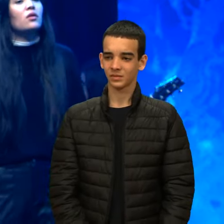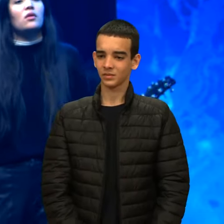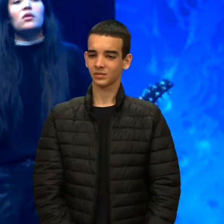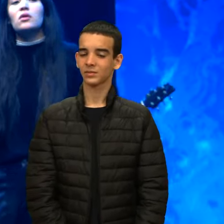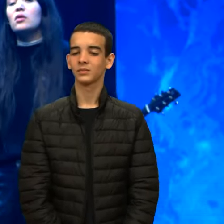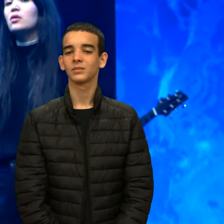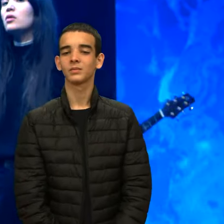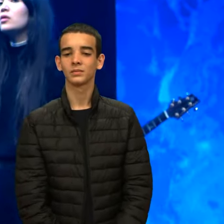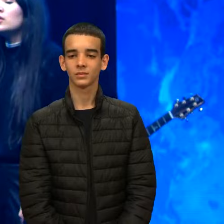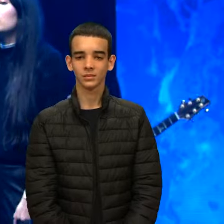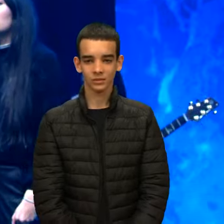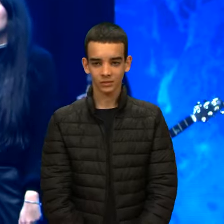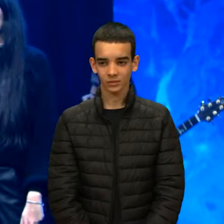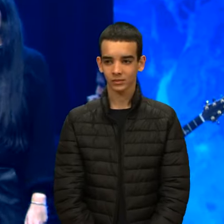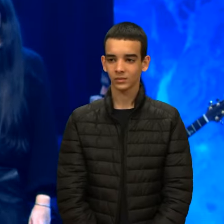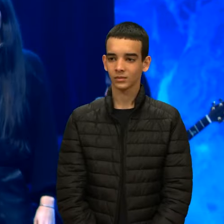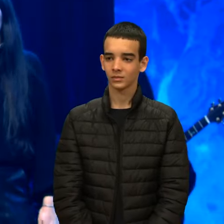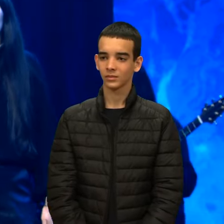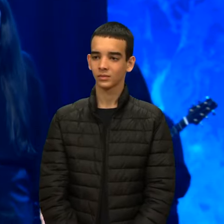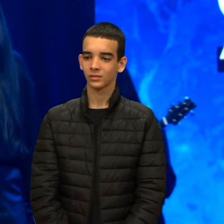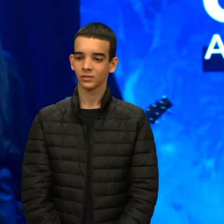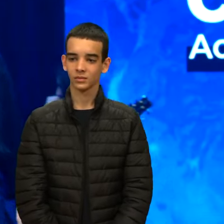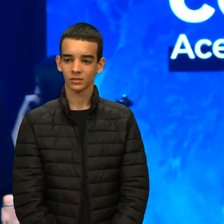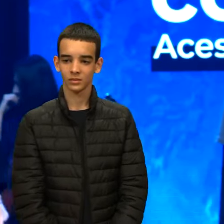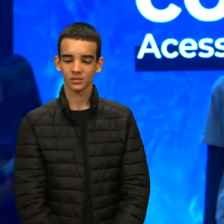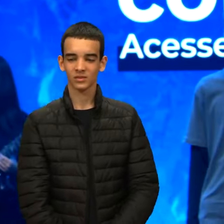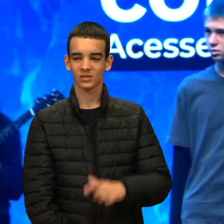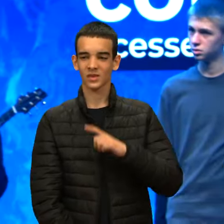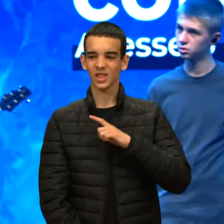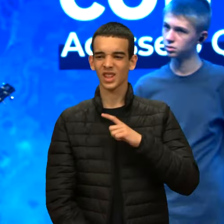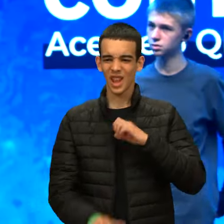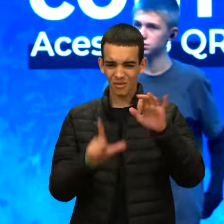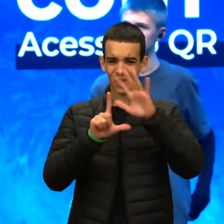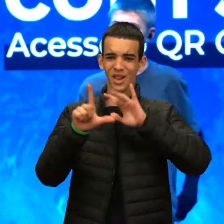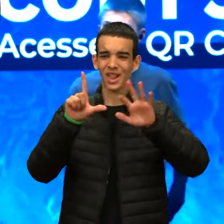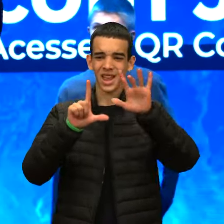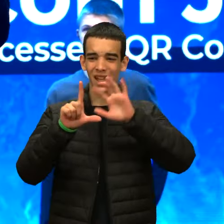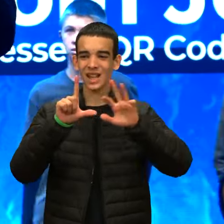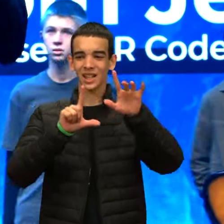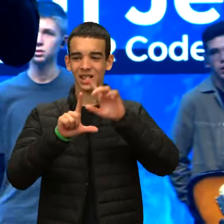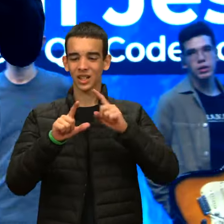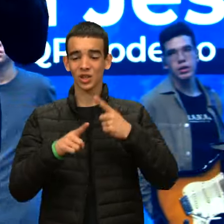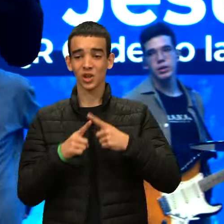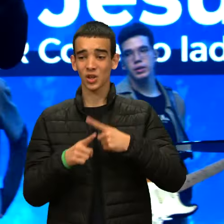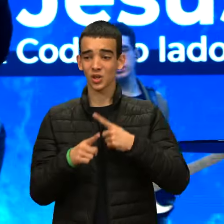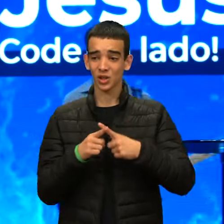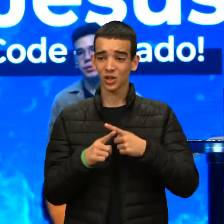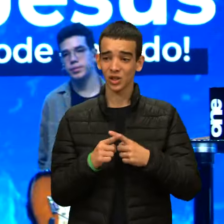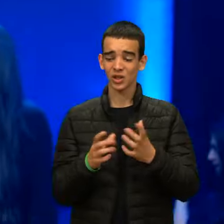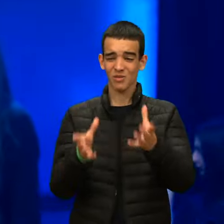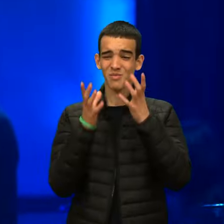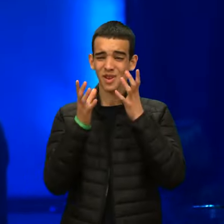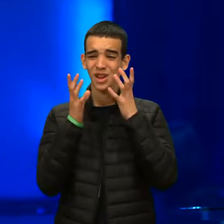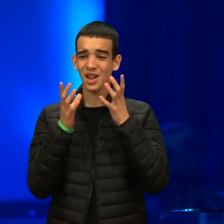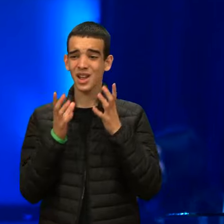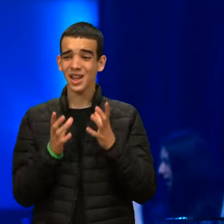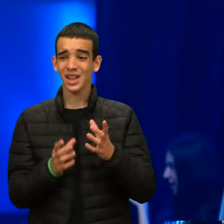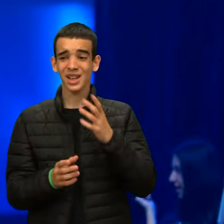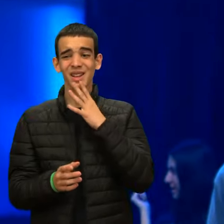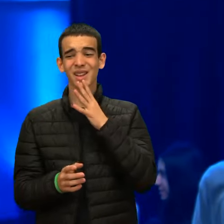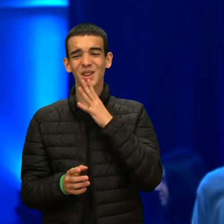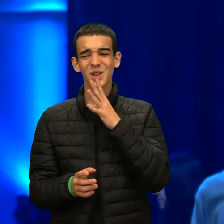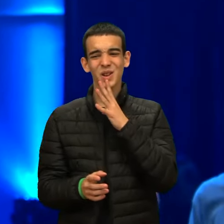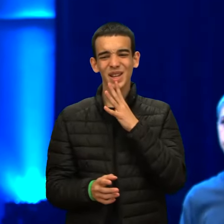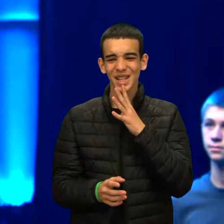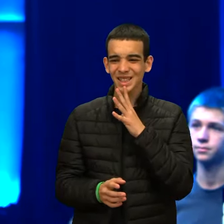Isso, entra nesse QR Code, porque a gente quer te conhecer. Quando você entrar nesse QR Code, você vai cair num grupo